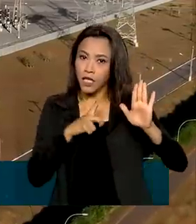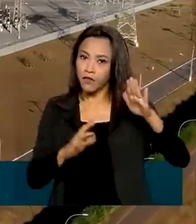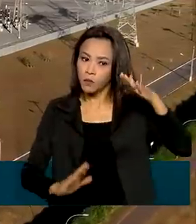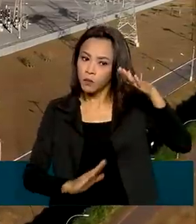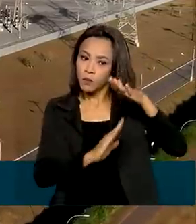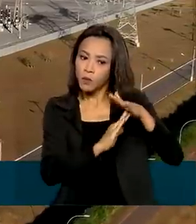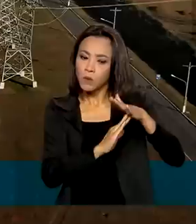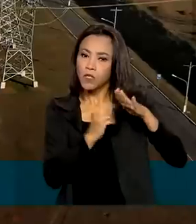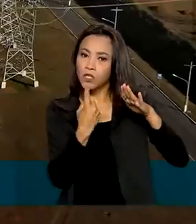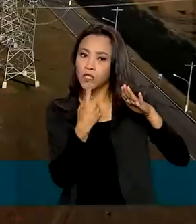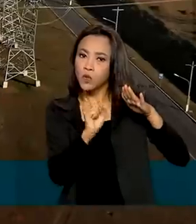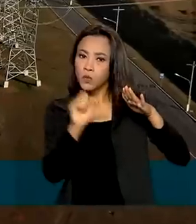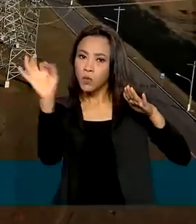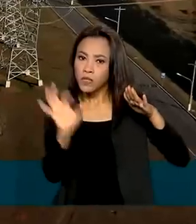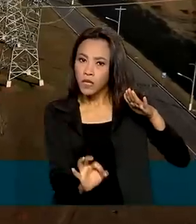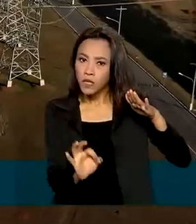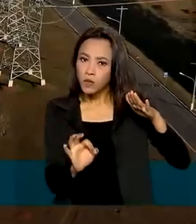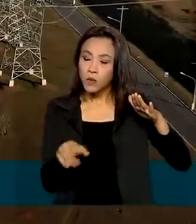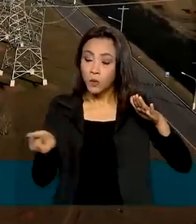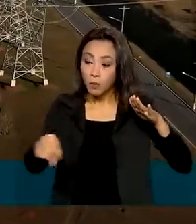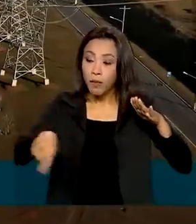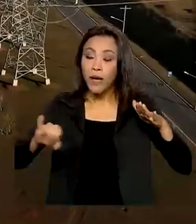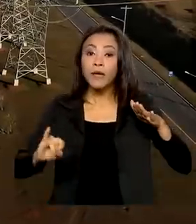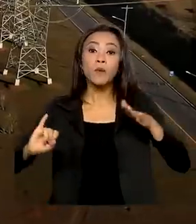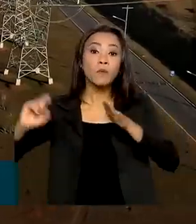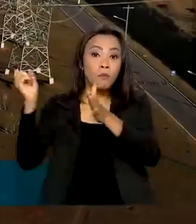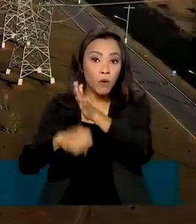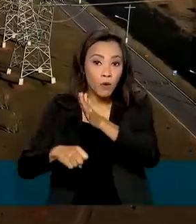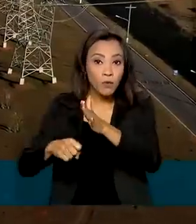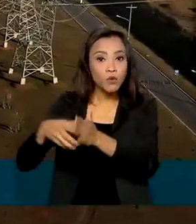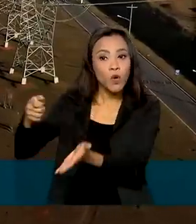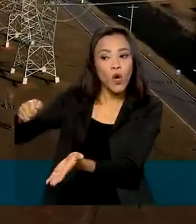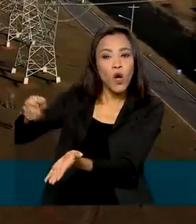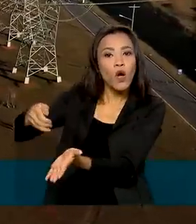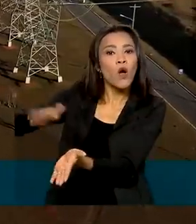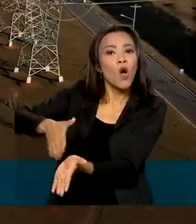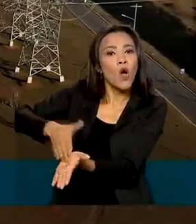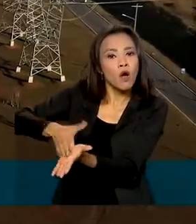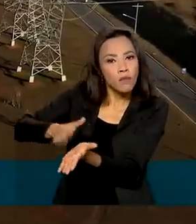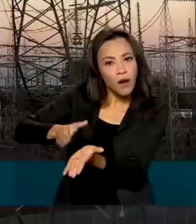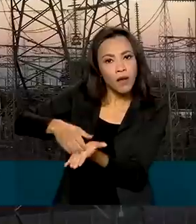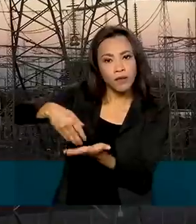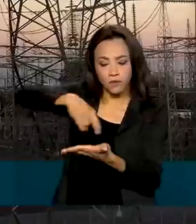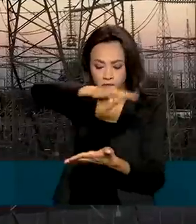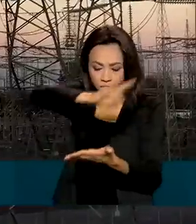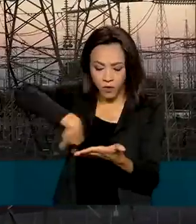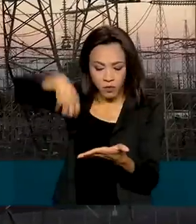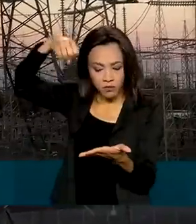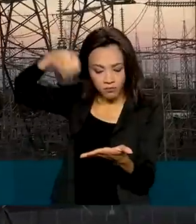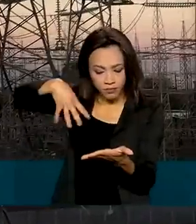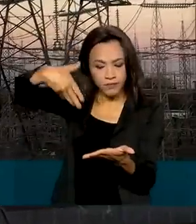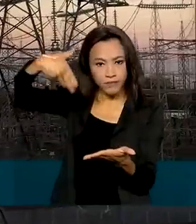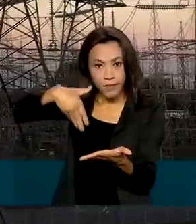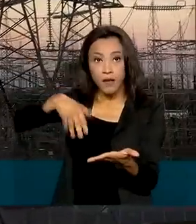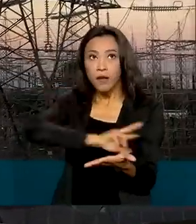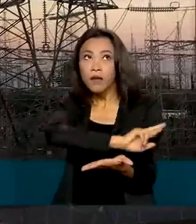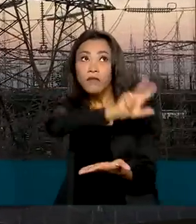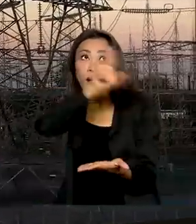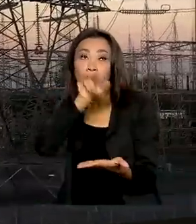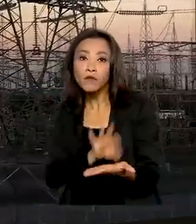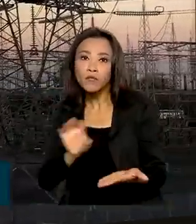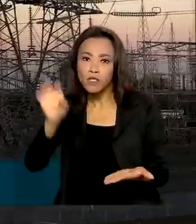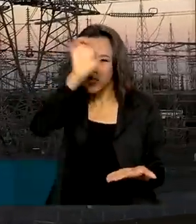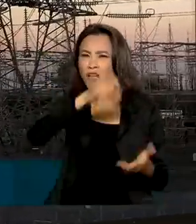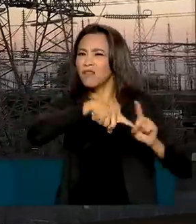teto de 18 por cento para as alíquotas de ICMS cobrados nas faturas de energia elétrica em muitos estados